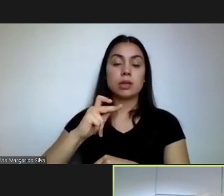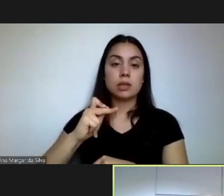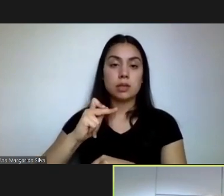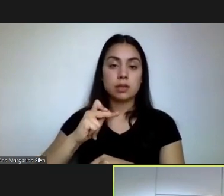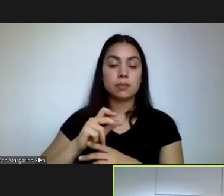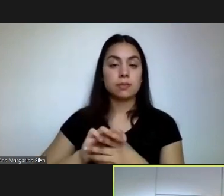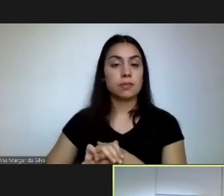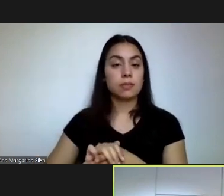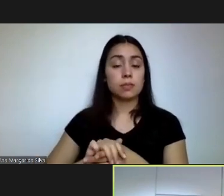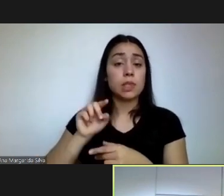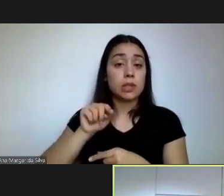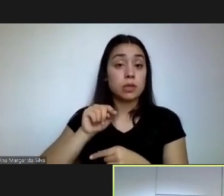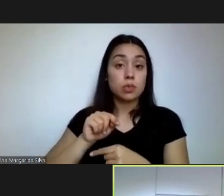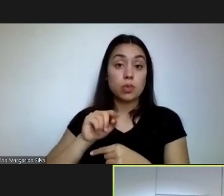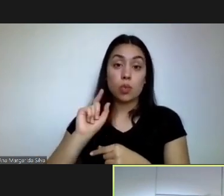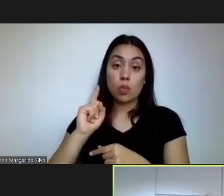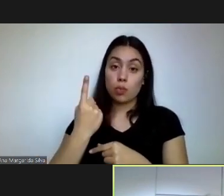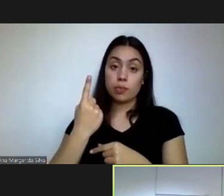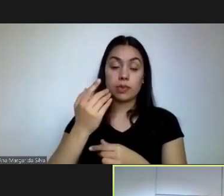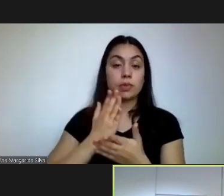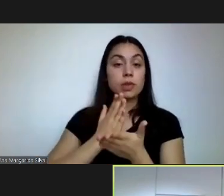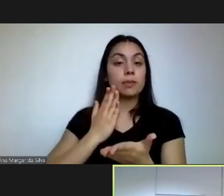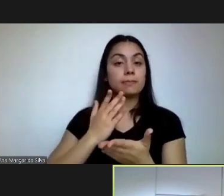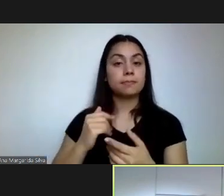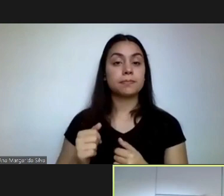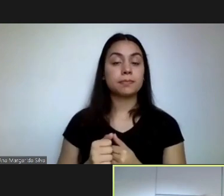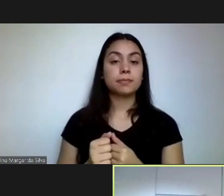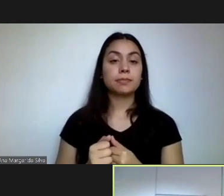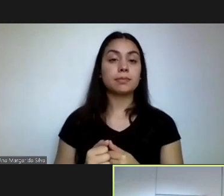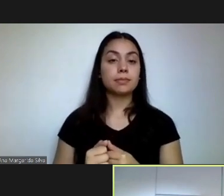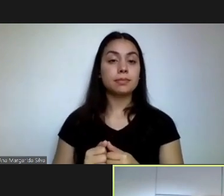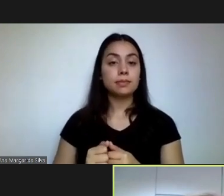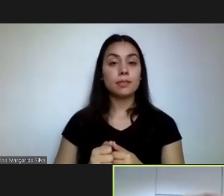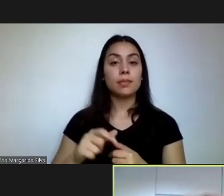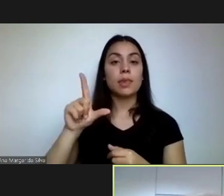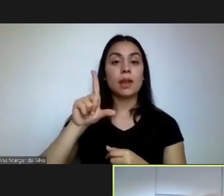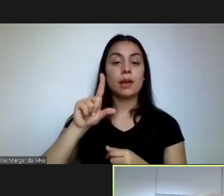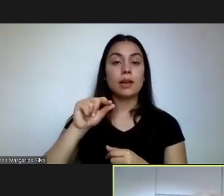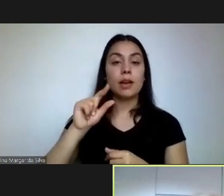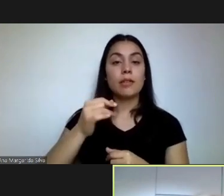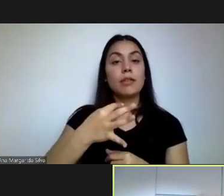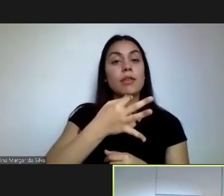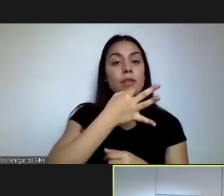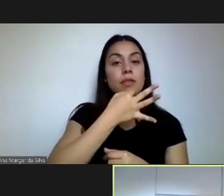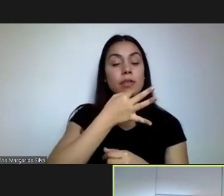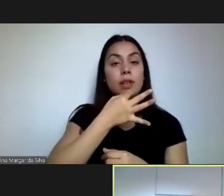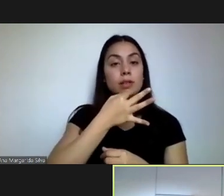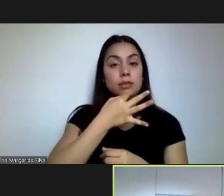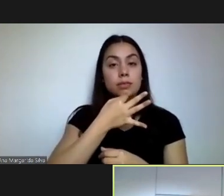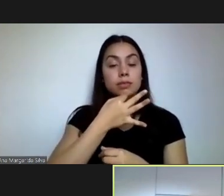uma, e portanto é esta que tentamos passar. E fala-se muito do trabalho